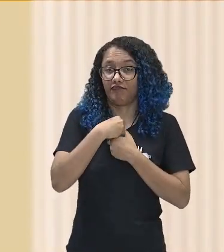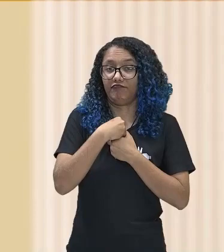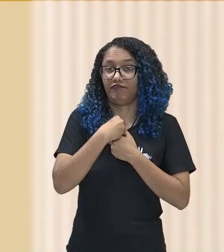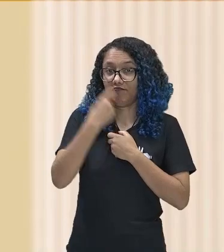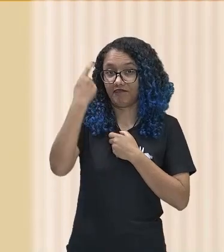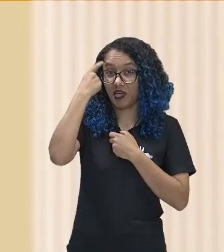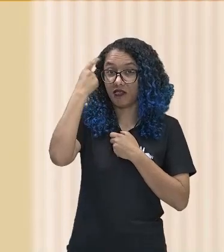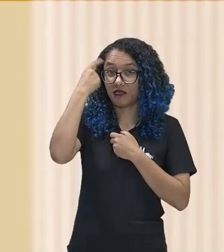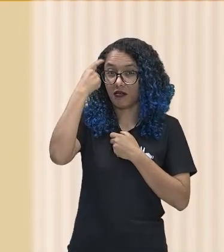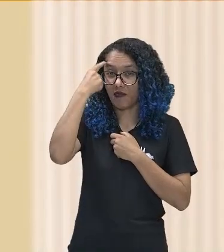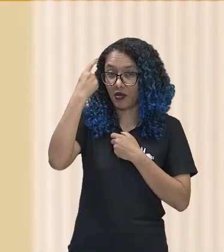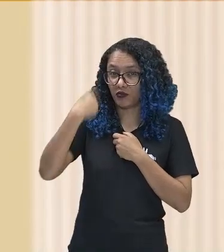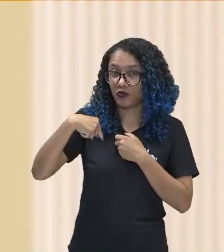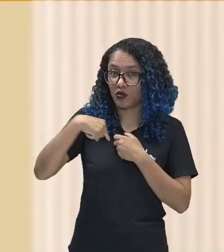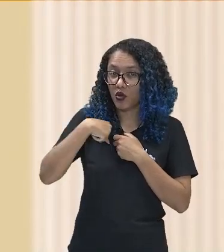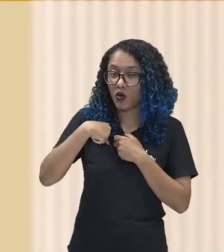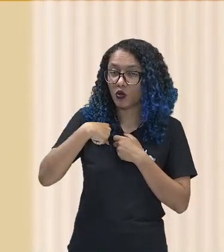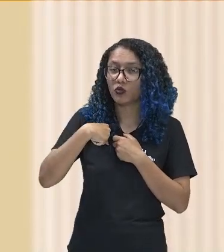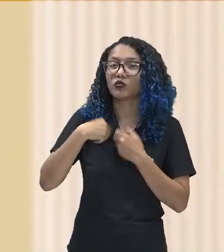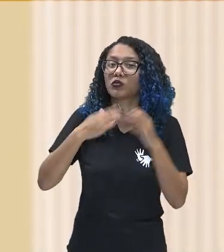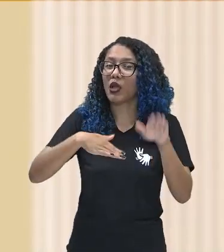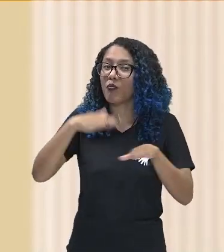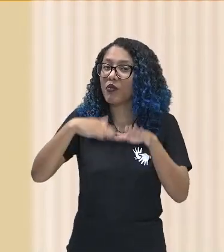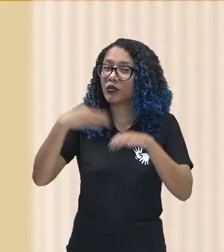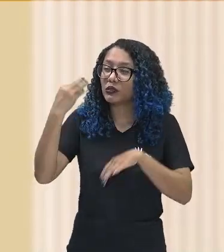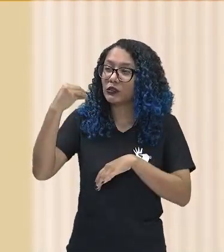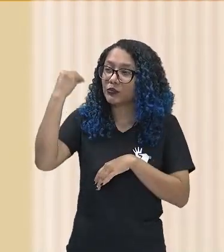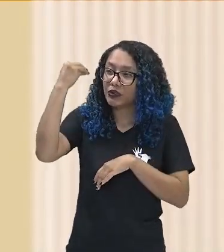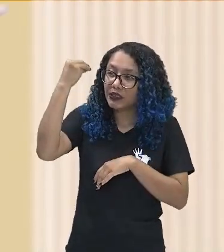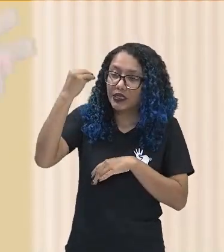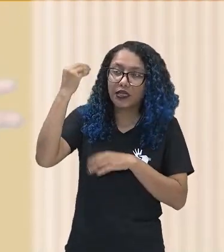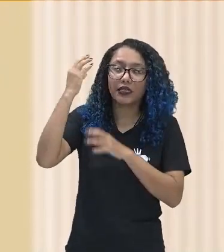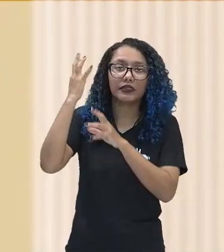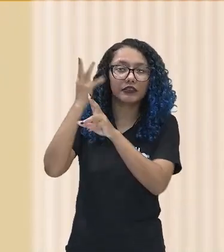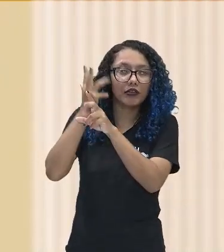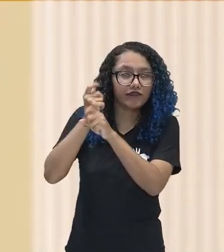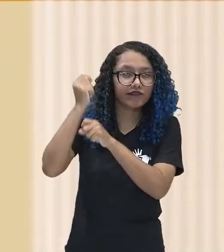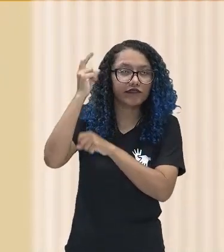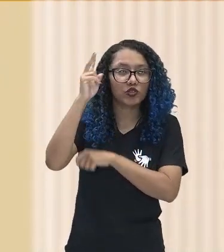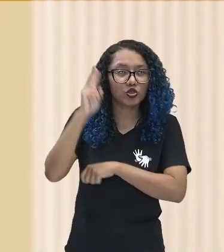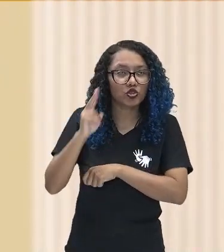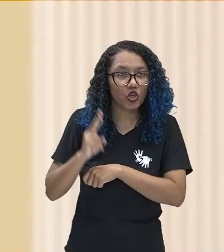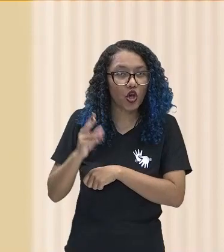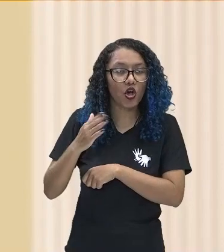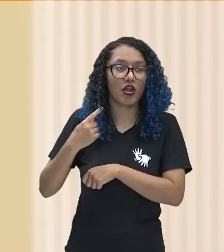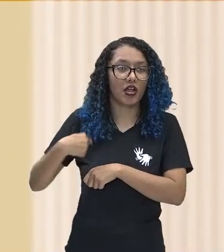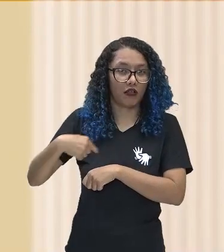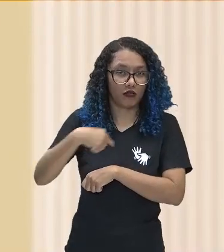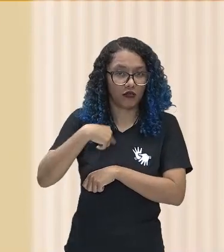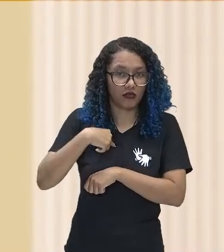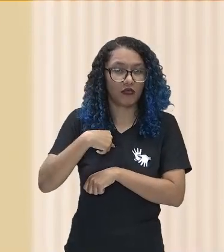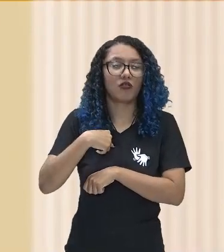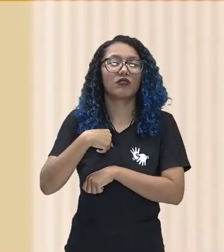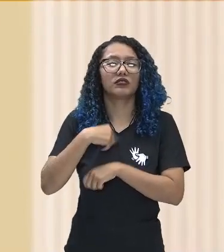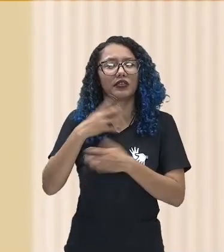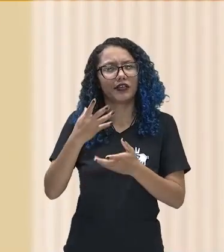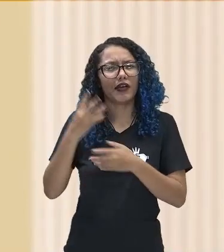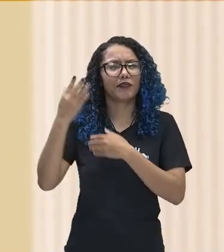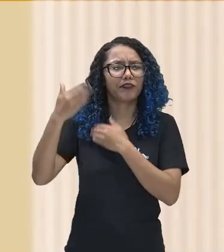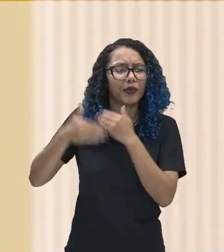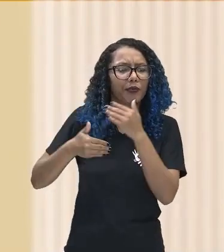partir de toda a construção histórica, que a gente vai ali no decorrer da vida,